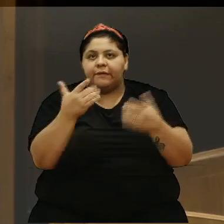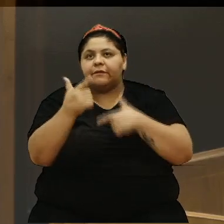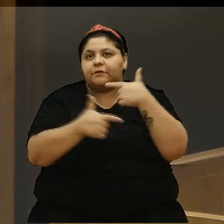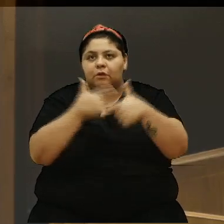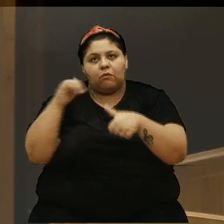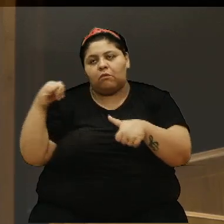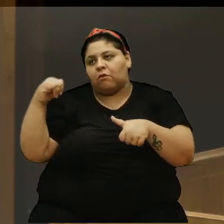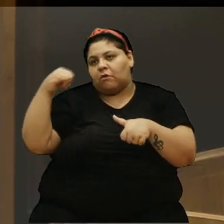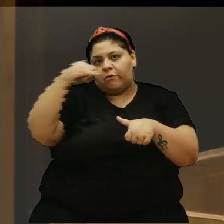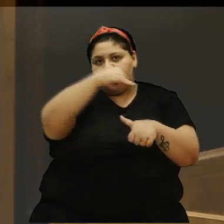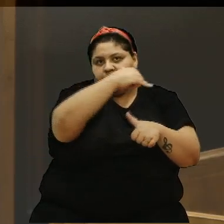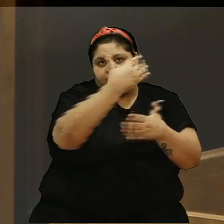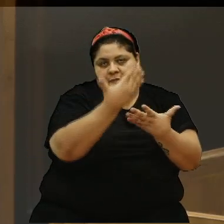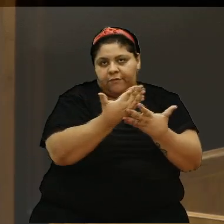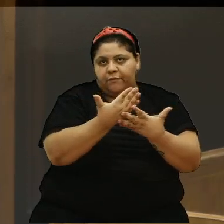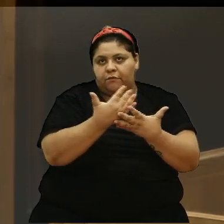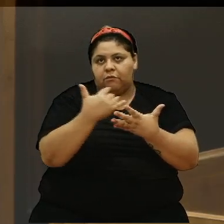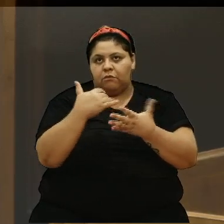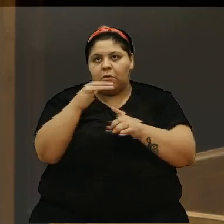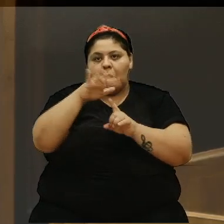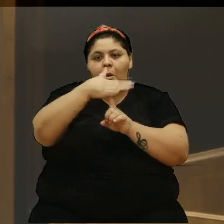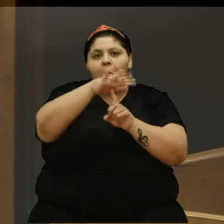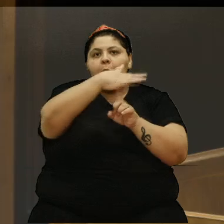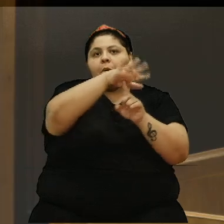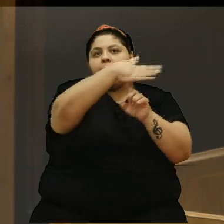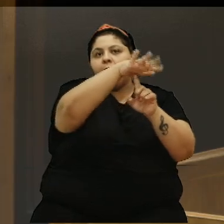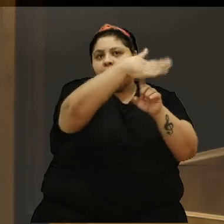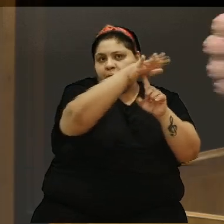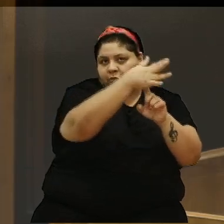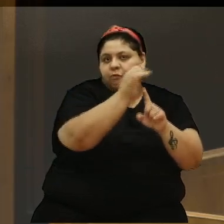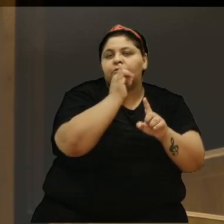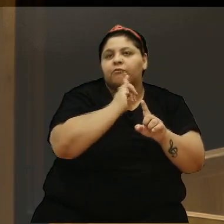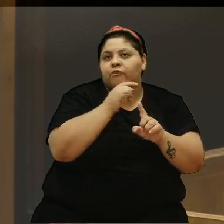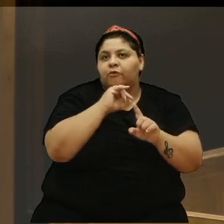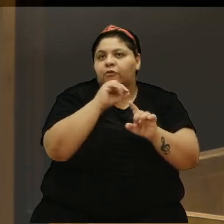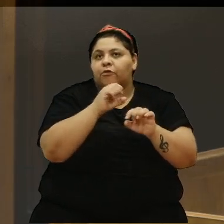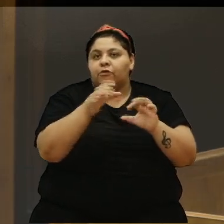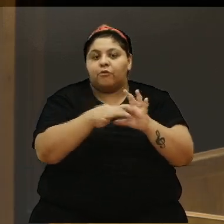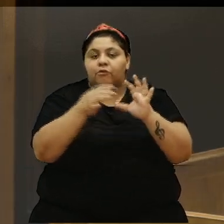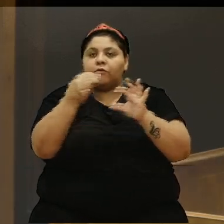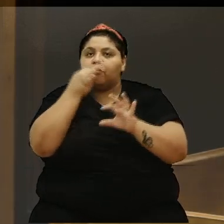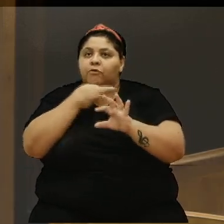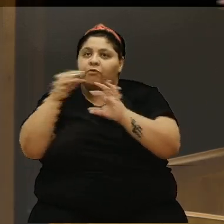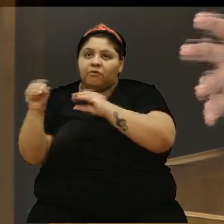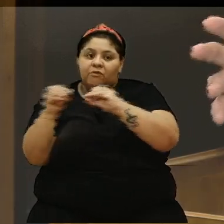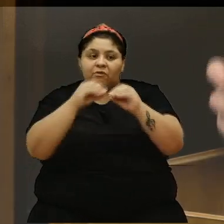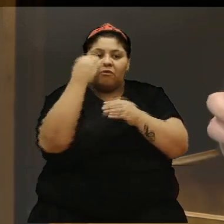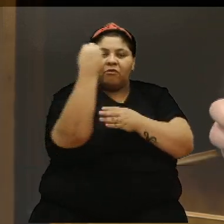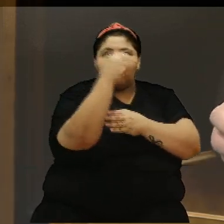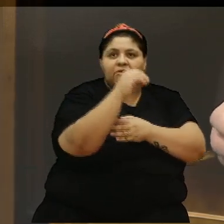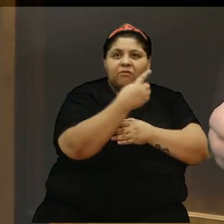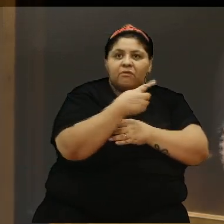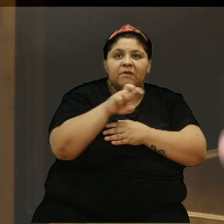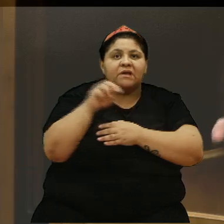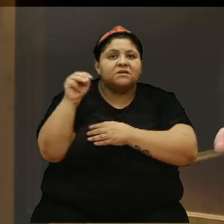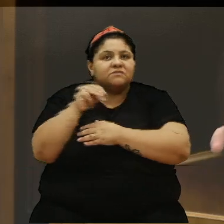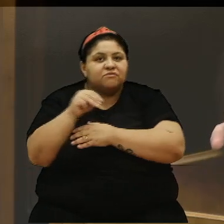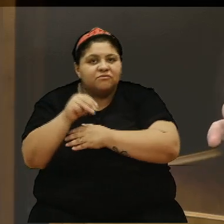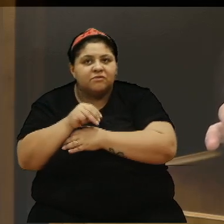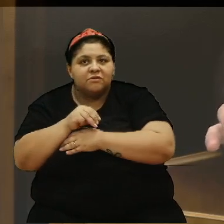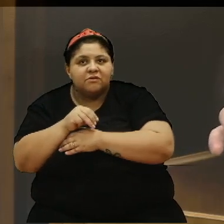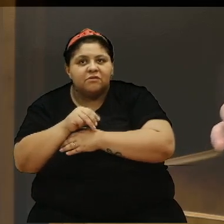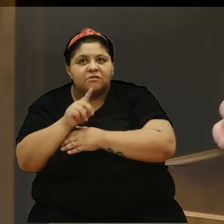aérea com um helicóptero, por exemplo, uma aeronave de asa rotativa, nos permite sair de Caxias e ir até Porto Alegre em 15 minutos.